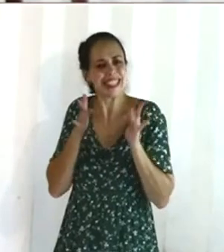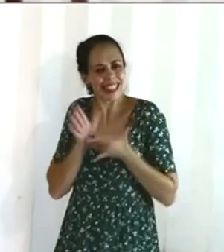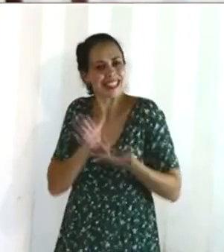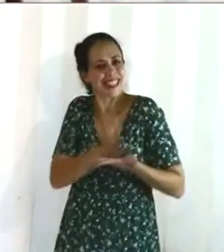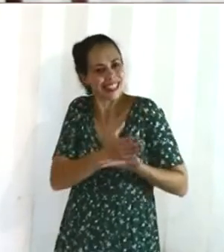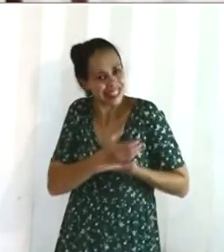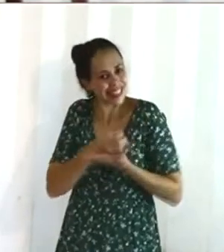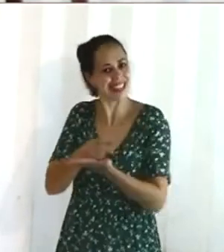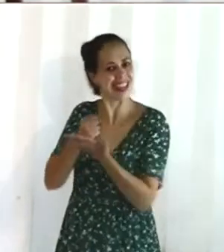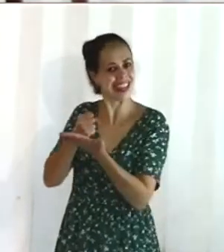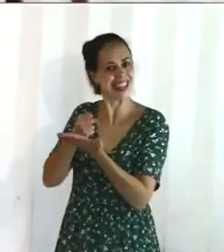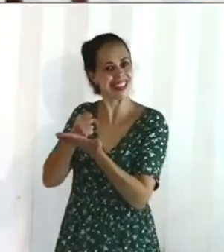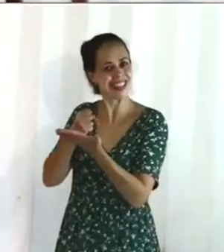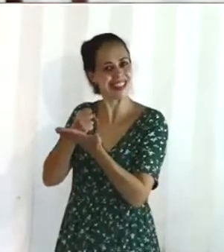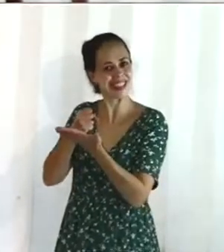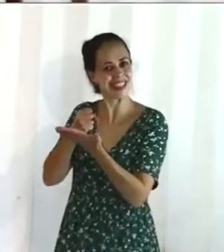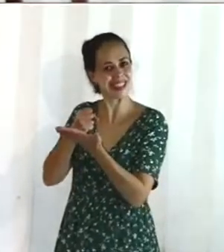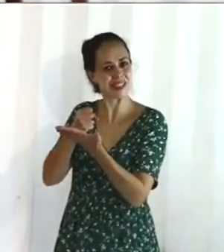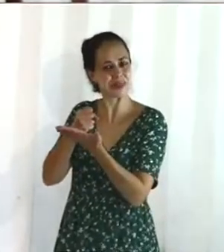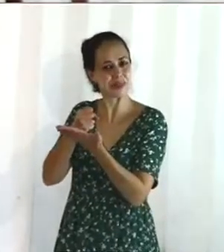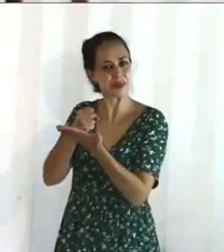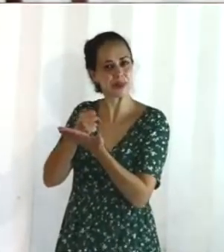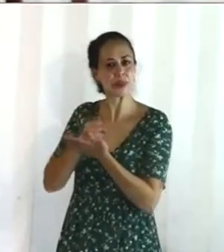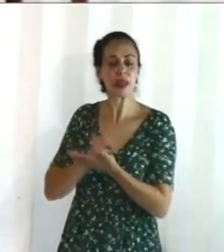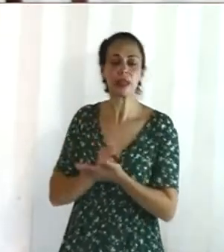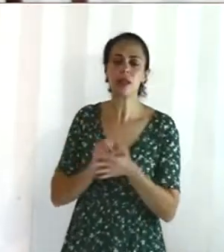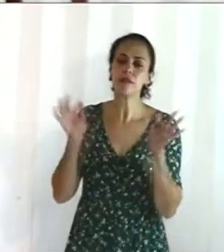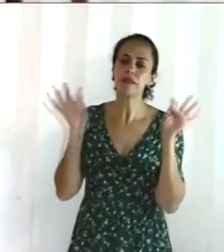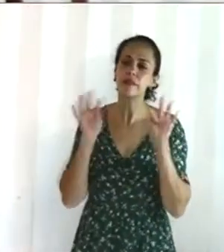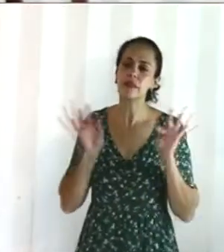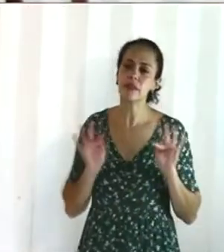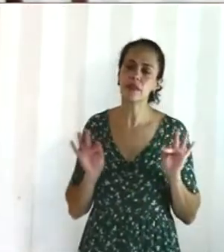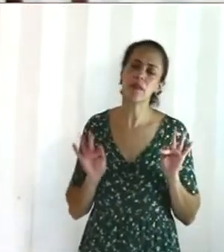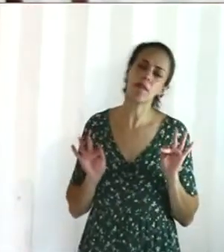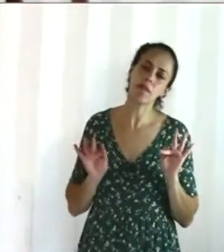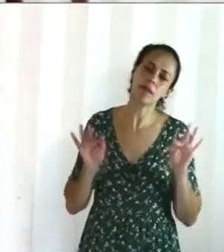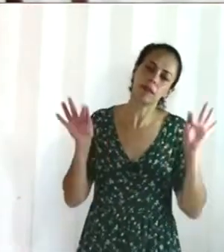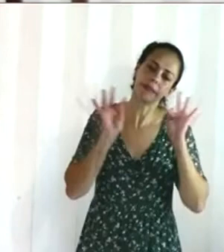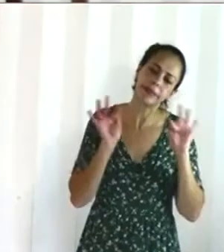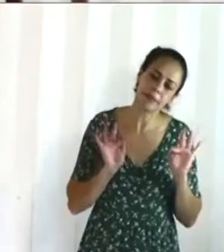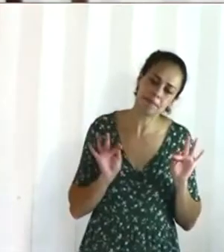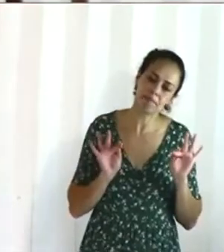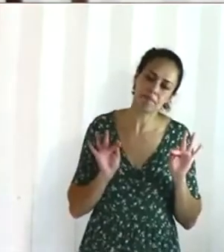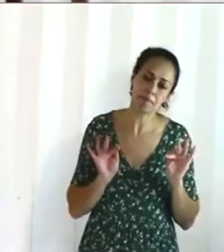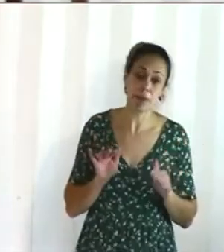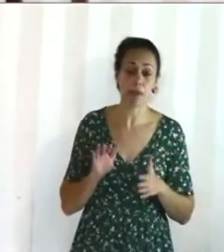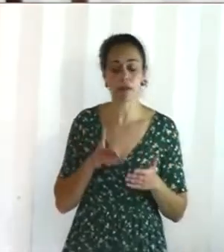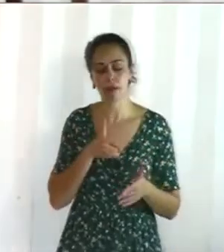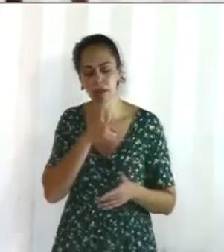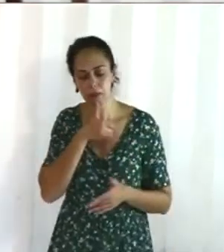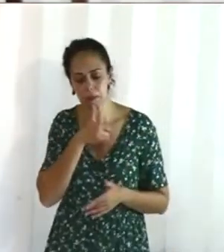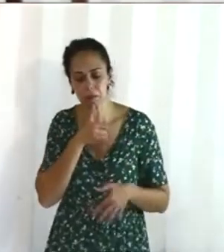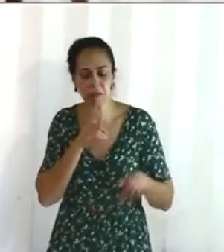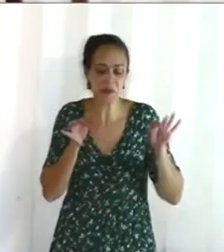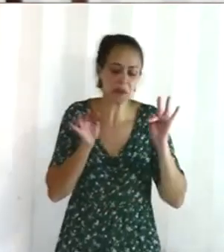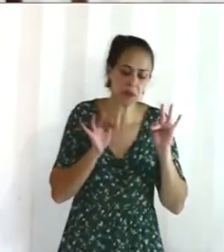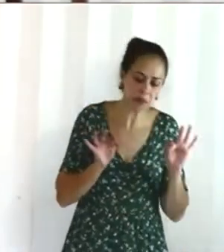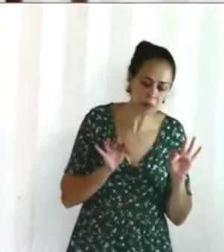felicidade, mas não é uma felicidade que vem e vai, é uma felicidade que está alicerçada na salvação.